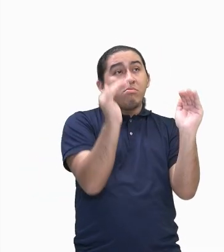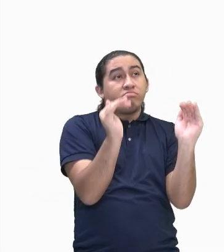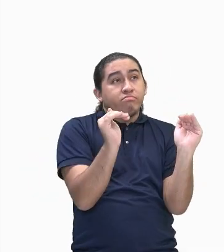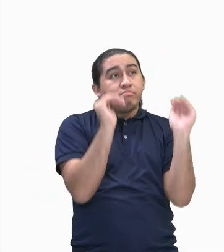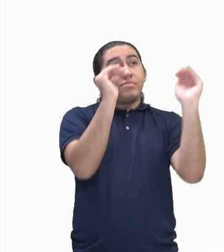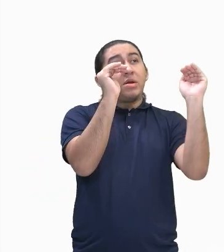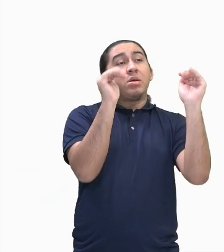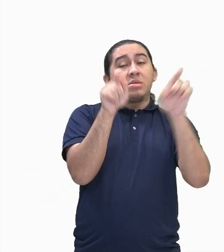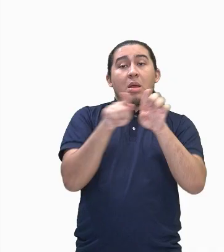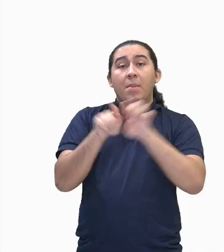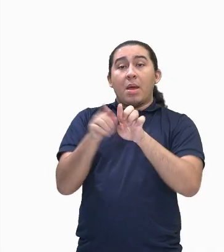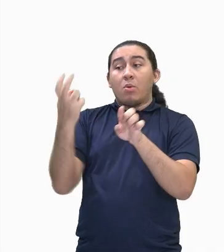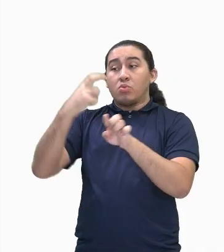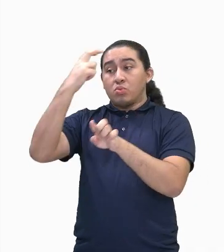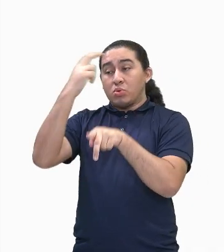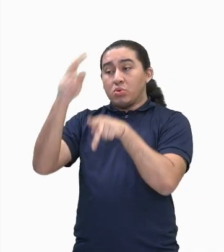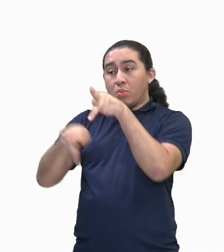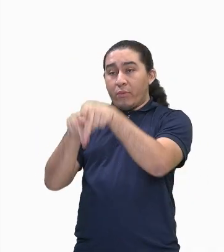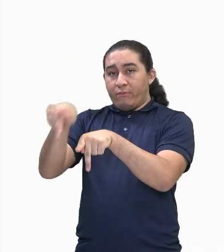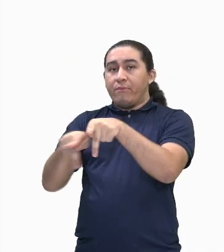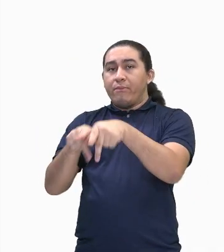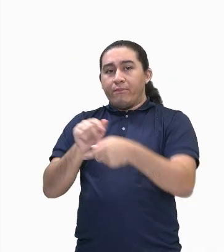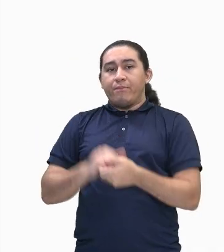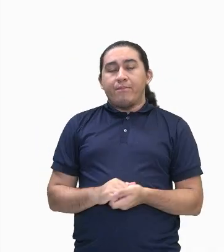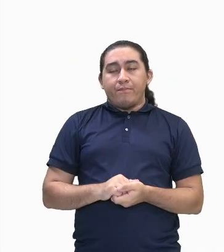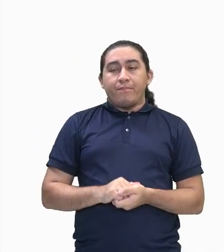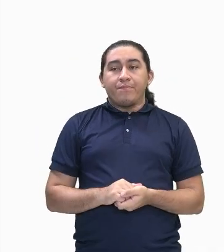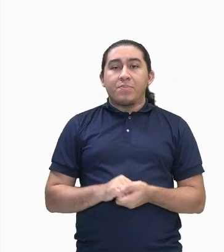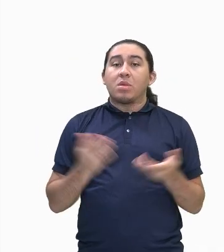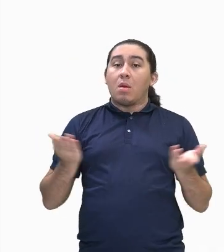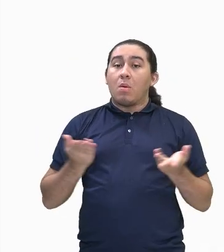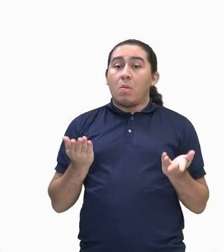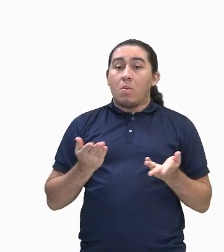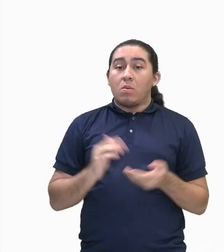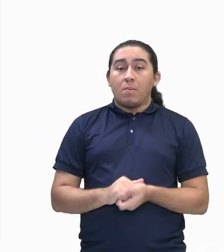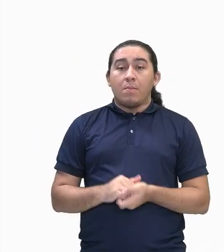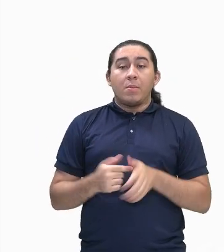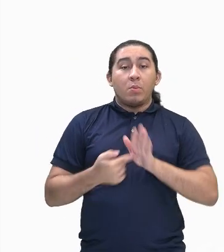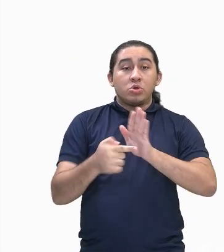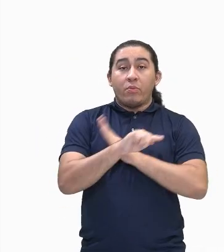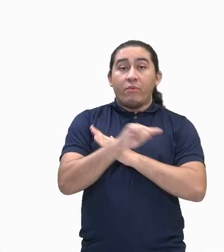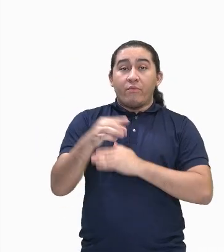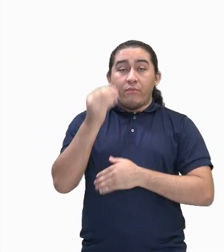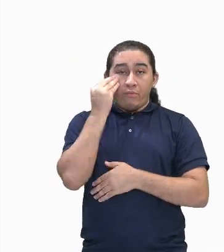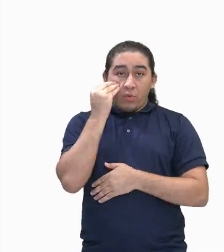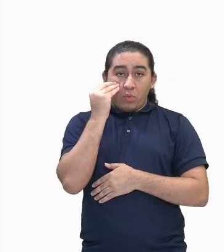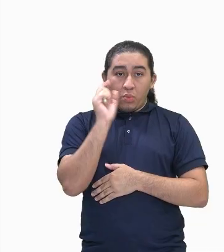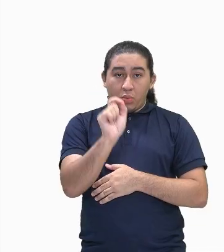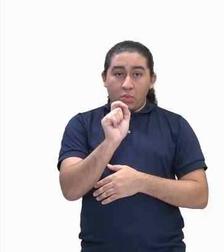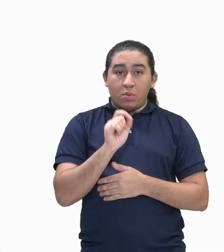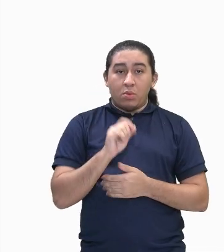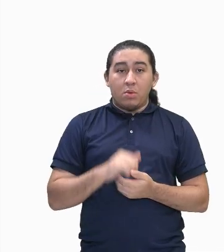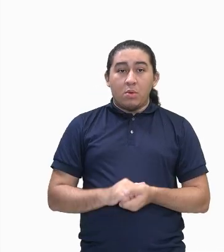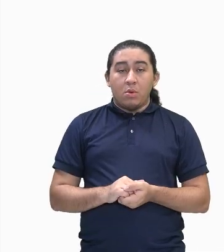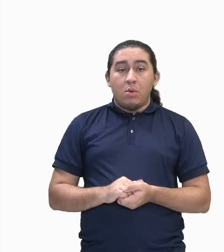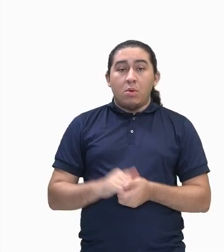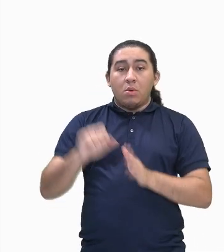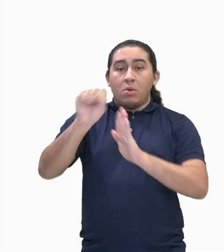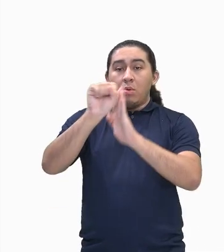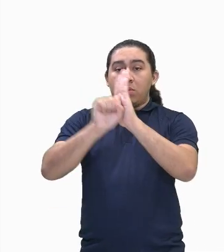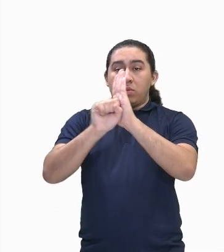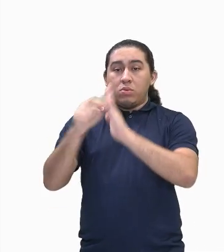de massa. Agora, vamos mostrar para vocês um pouco o século